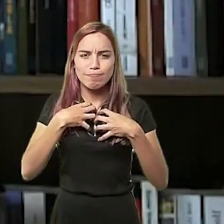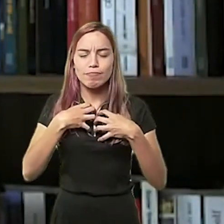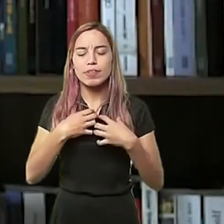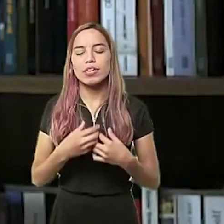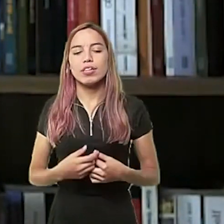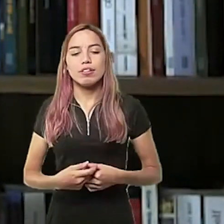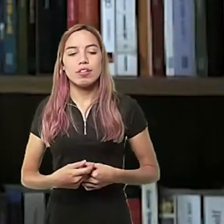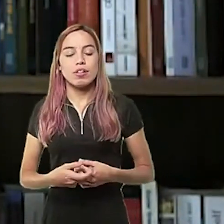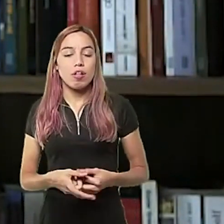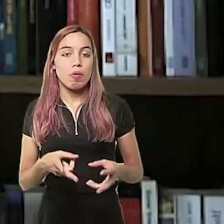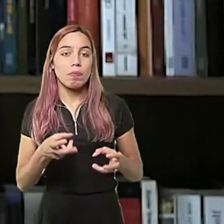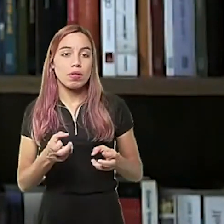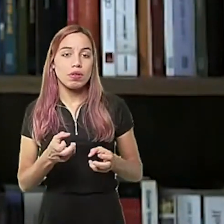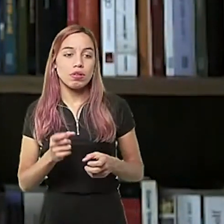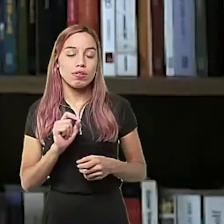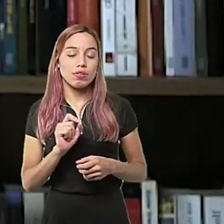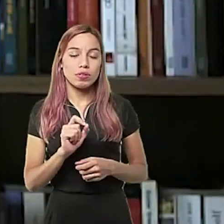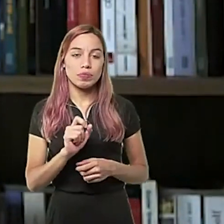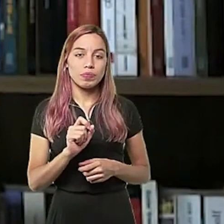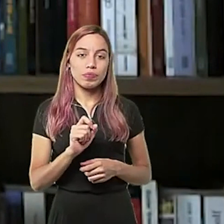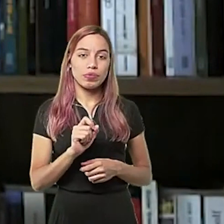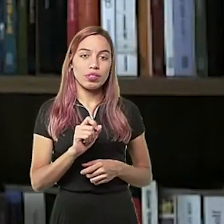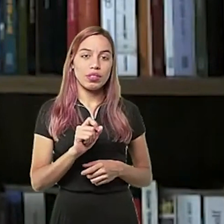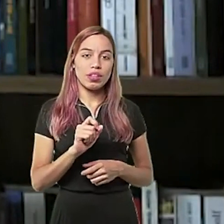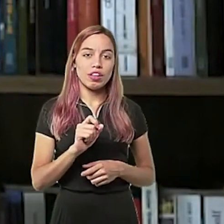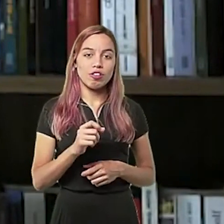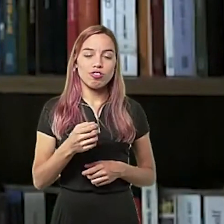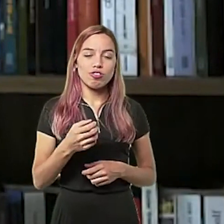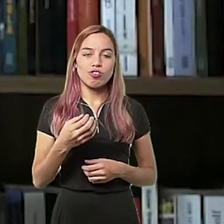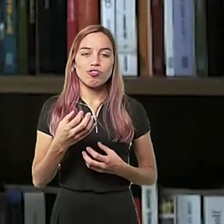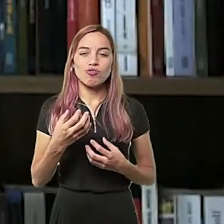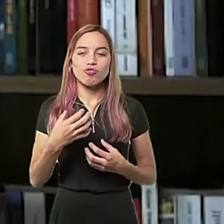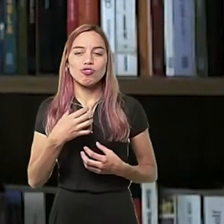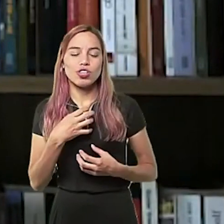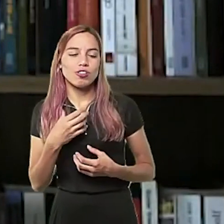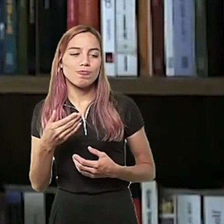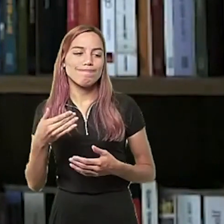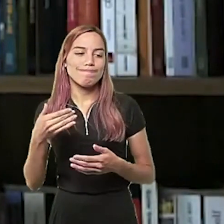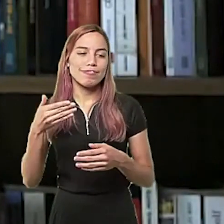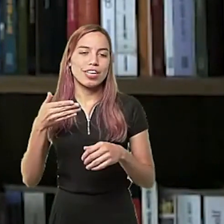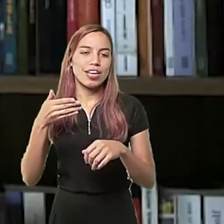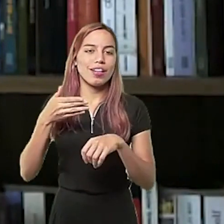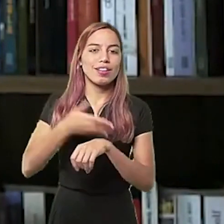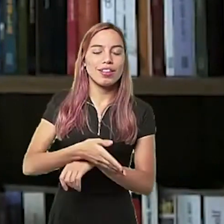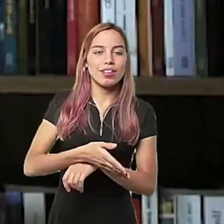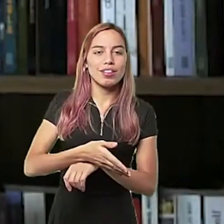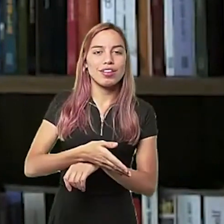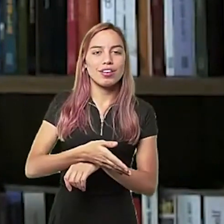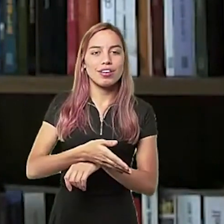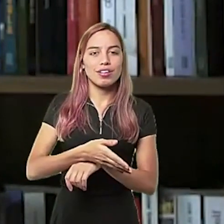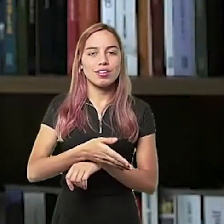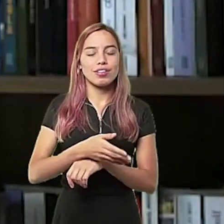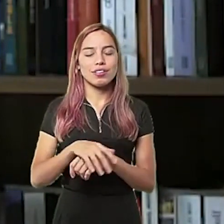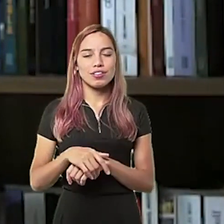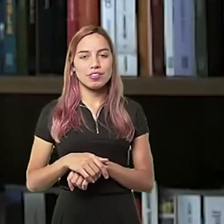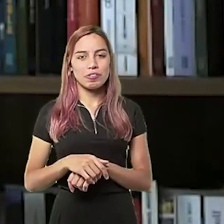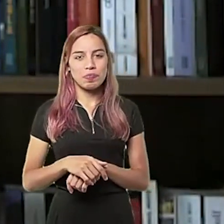as formas de socialidade daquelas pessoas, né? O Jaré, ele existe